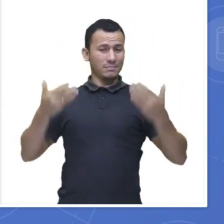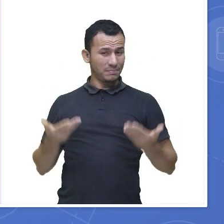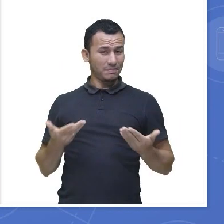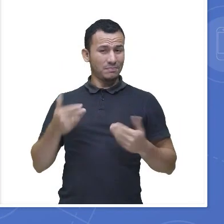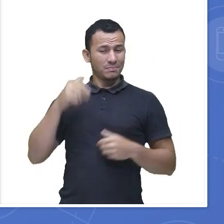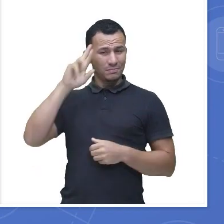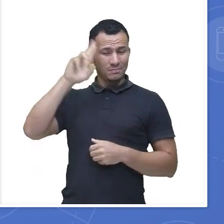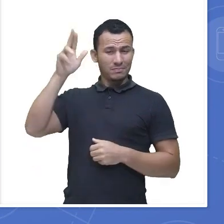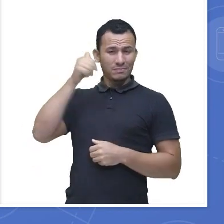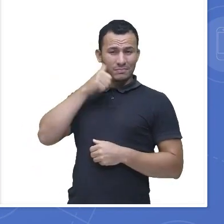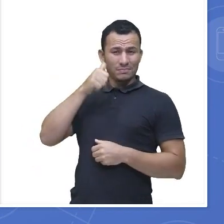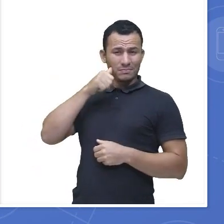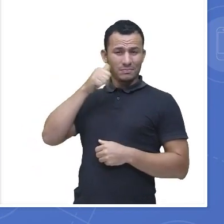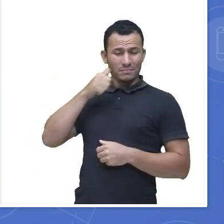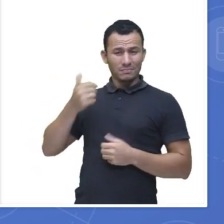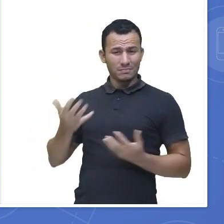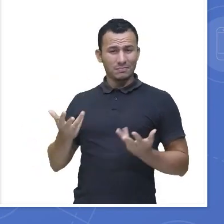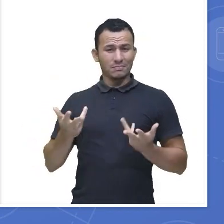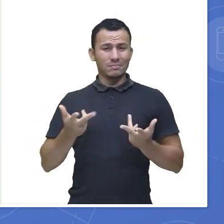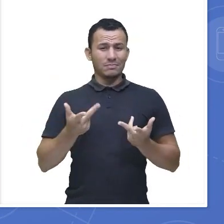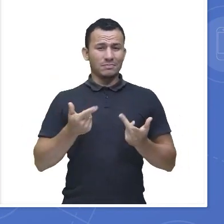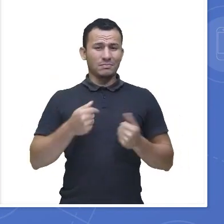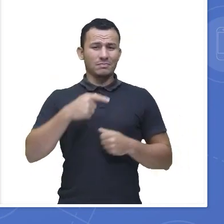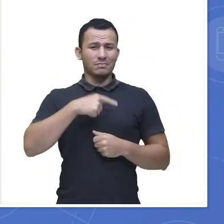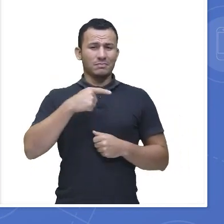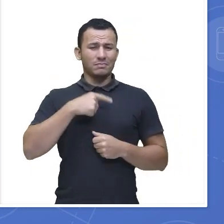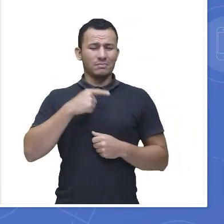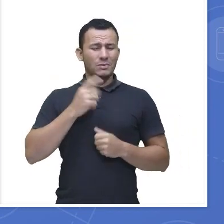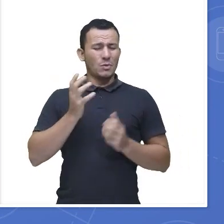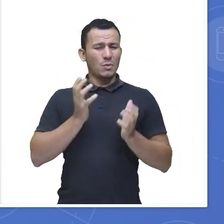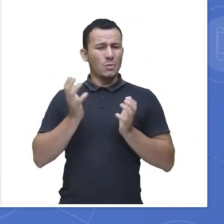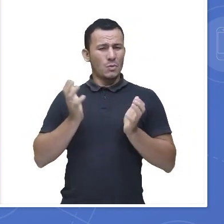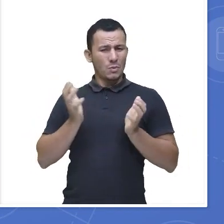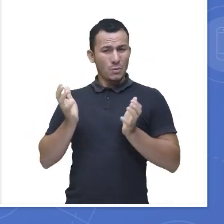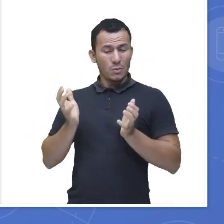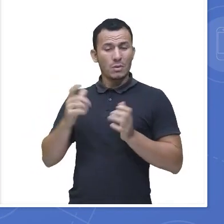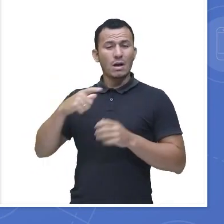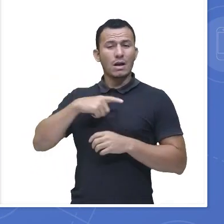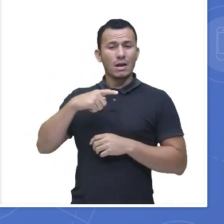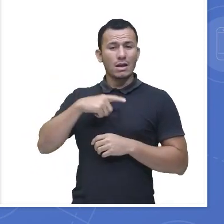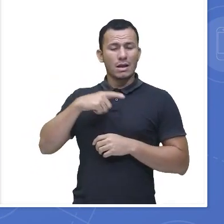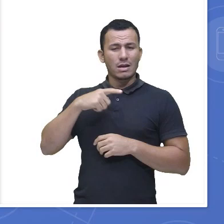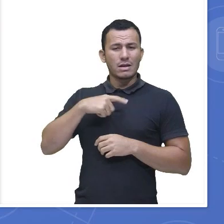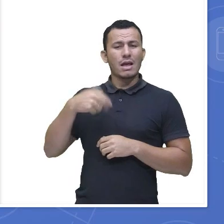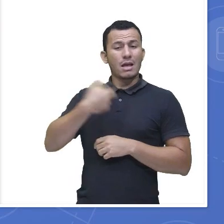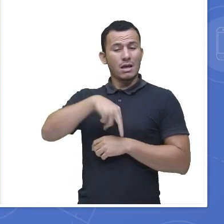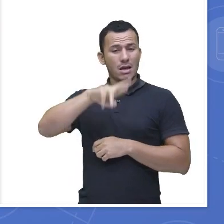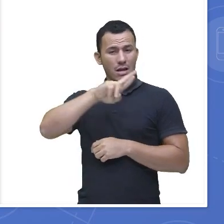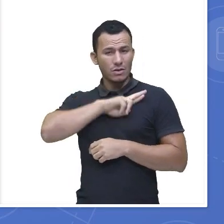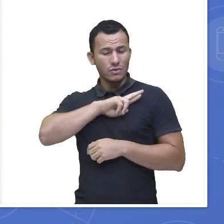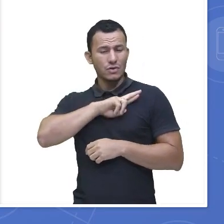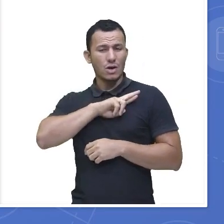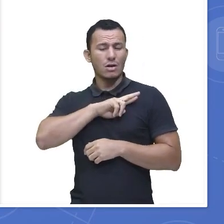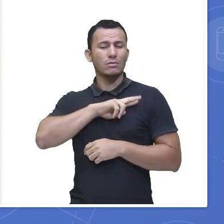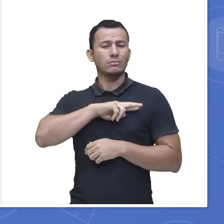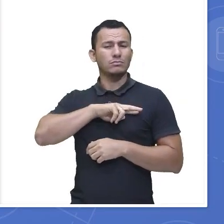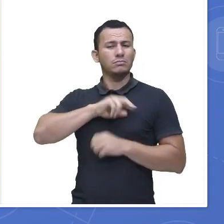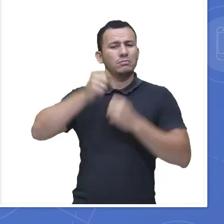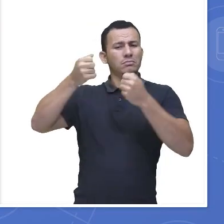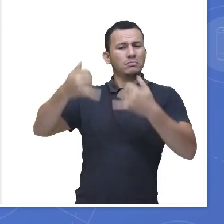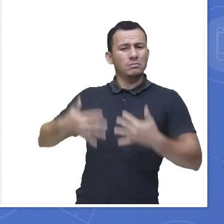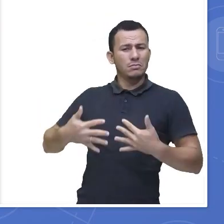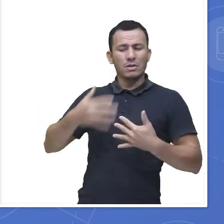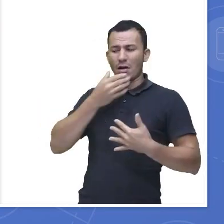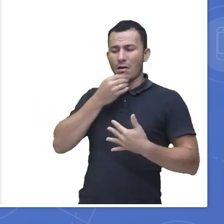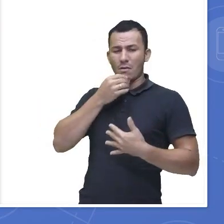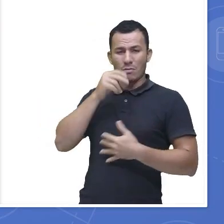senhora, em suma, dama de grandes virtudes apostólicas, esteio da religião e da moral, dizia o